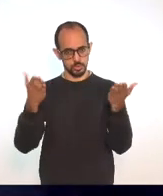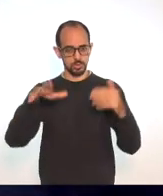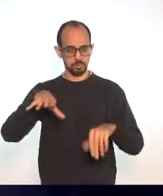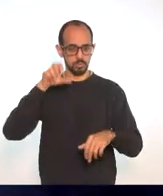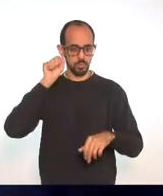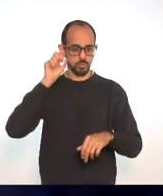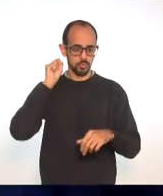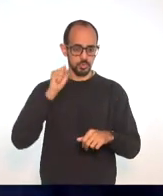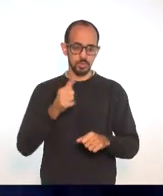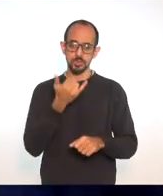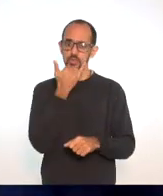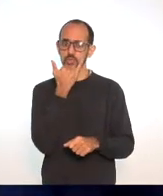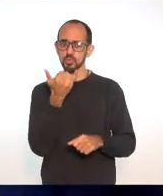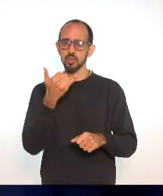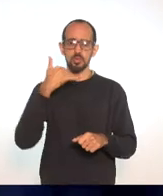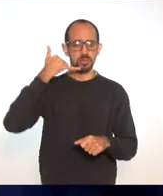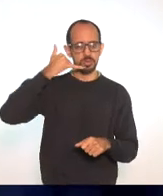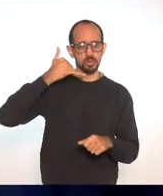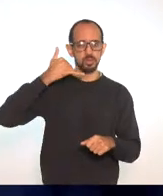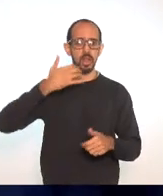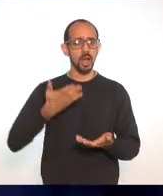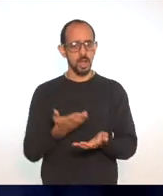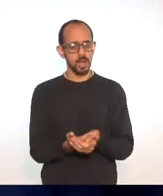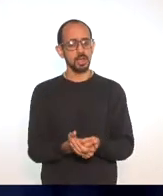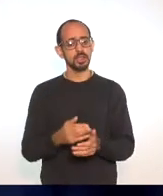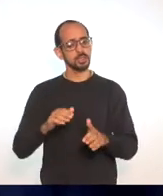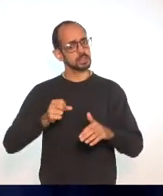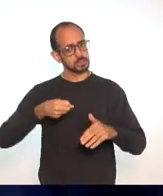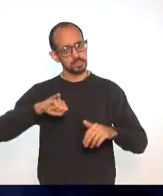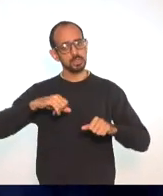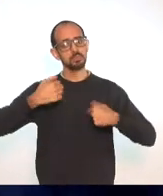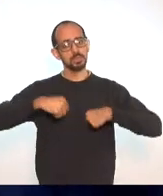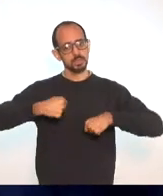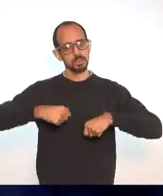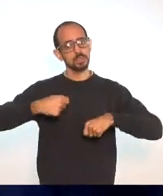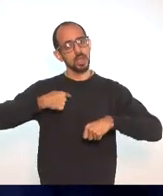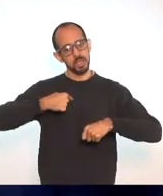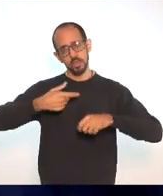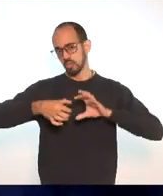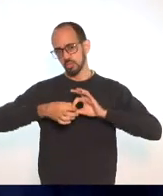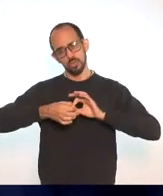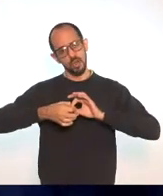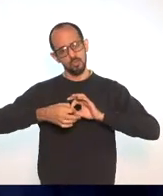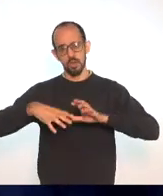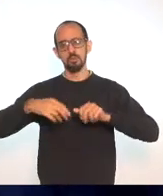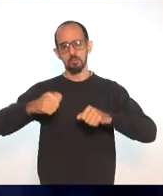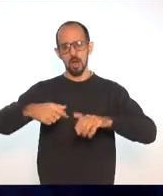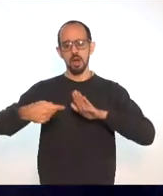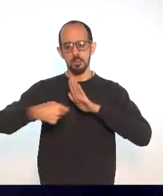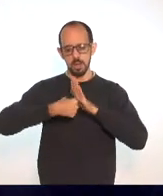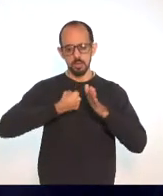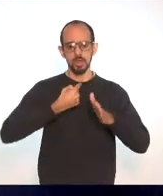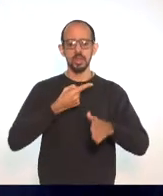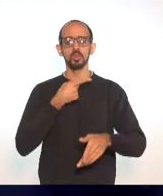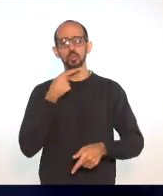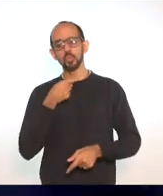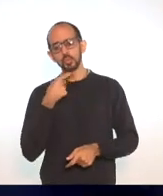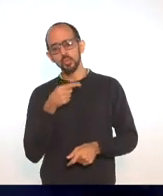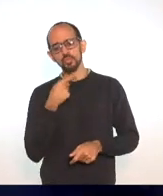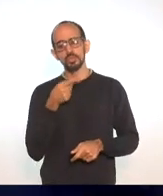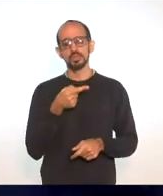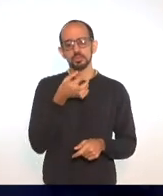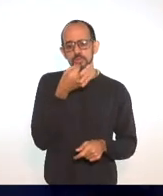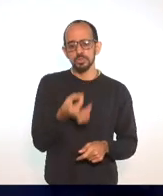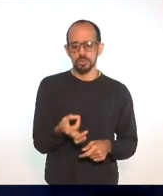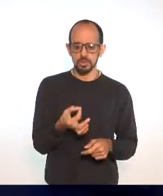pelo celular ter tocado nesse momento e qualquer coisa estou aqui está à disposição do Senhor Esta dupla e sugestões e como Sempre